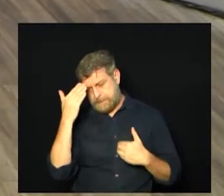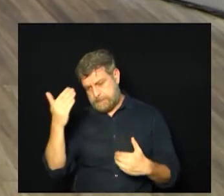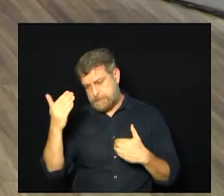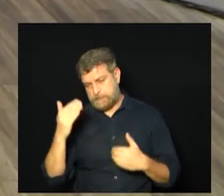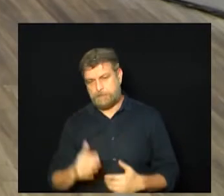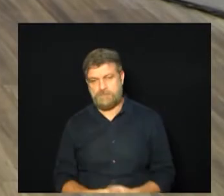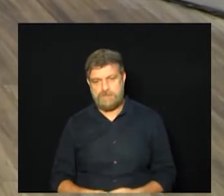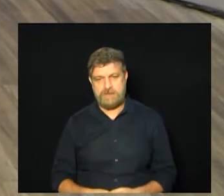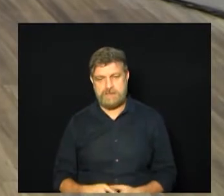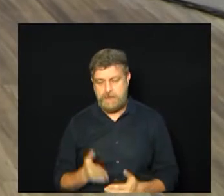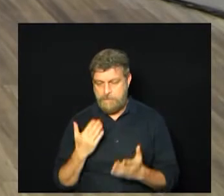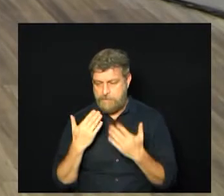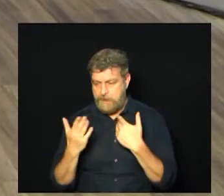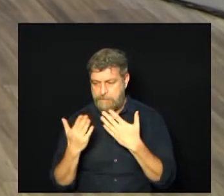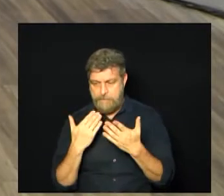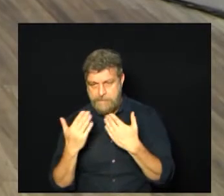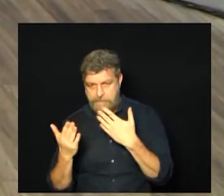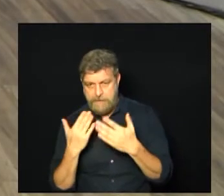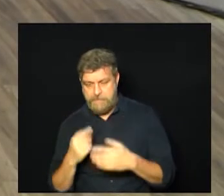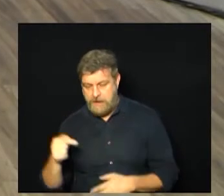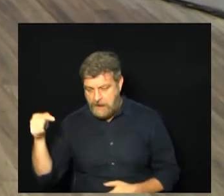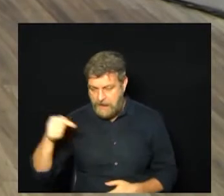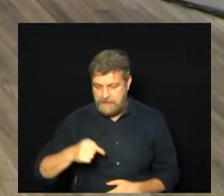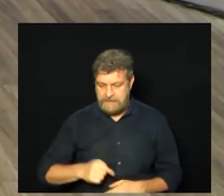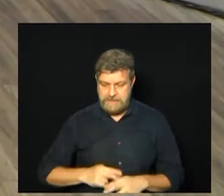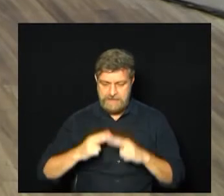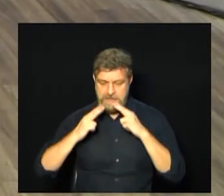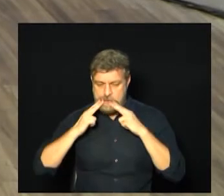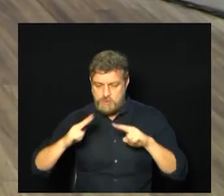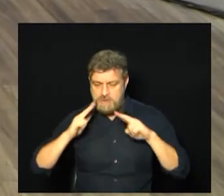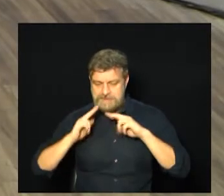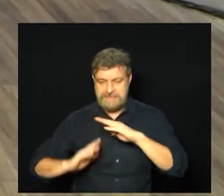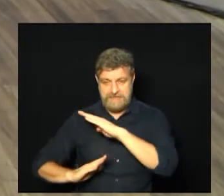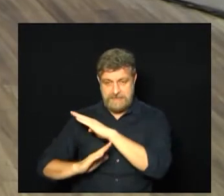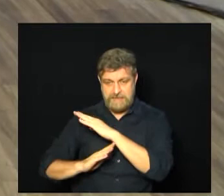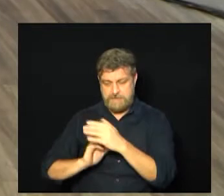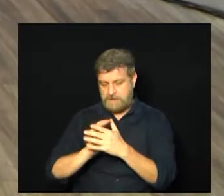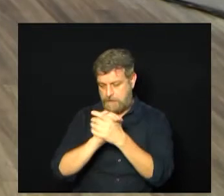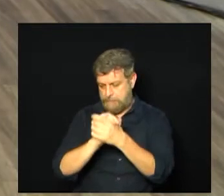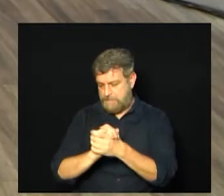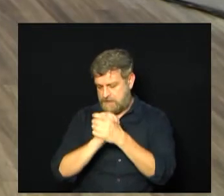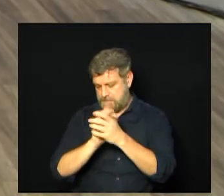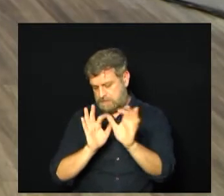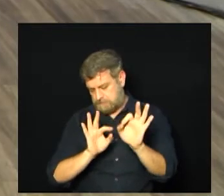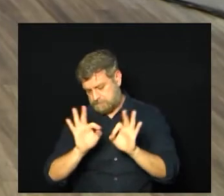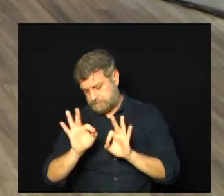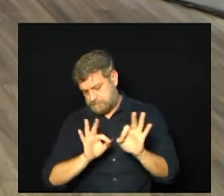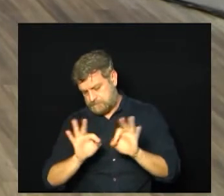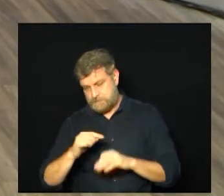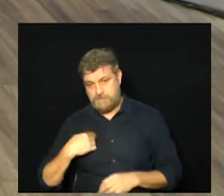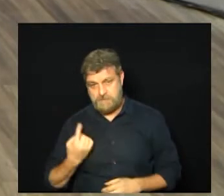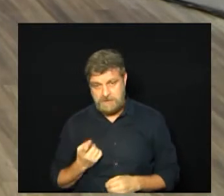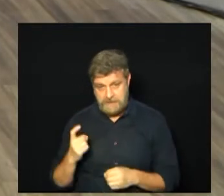pela disponibilidade do seu tempo aqui com o Câmara Notícia. Parabéns pelo seu projeto